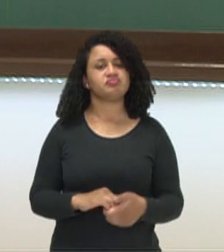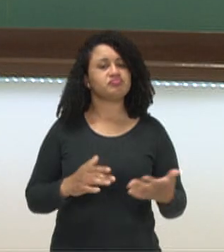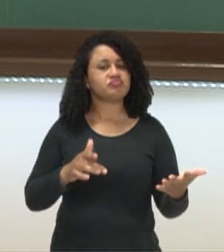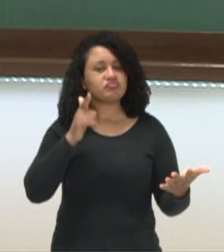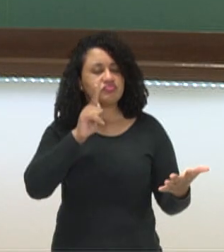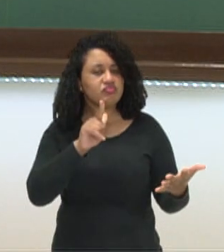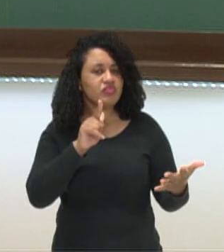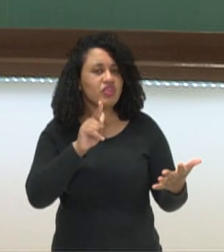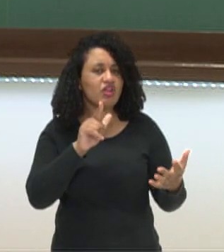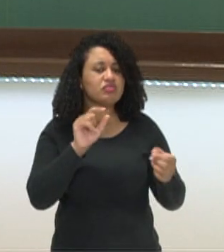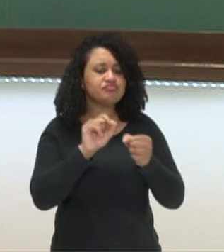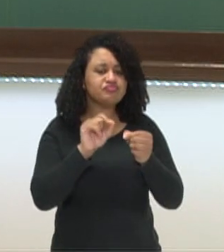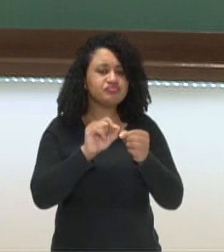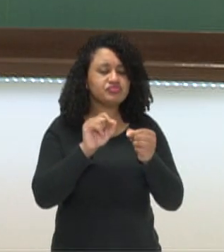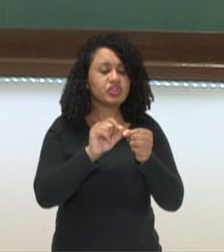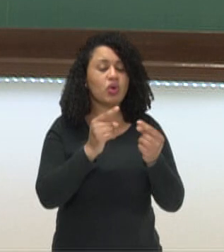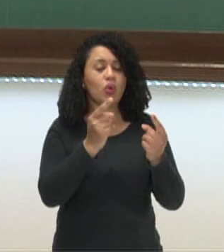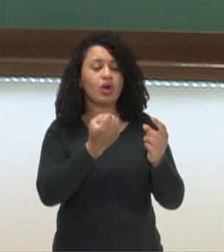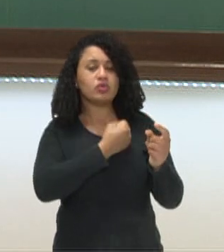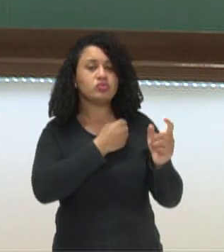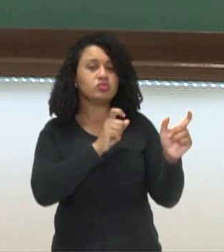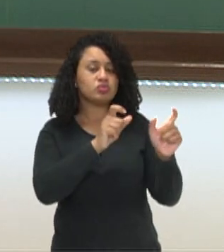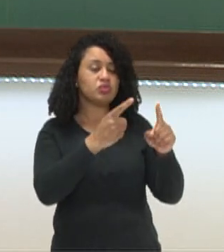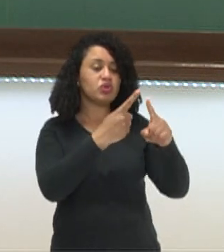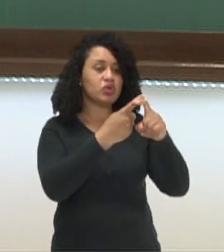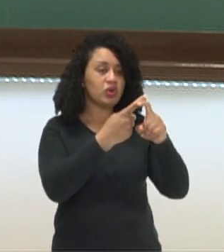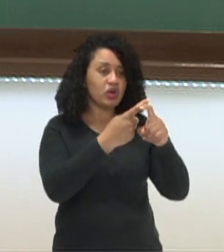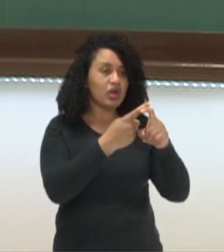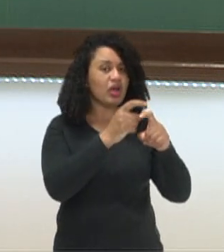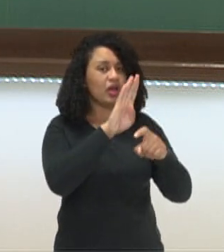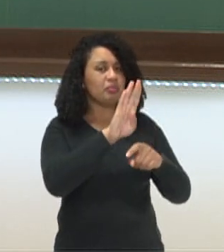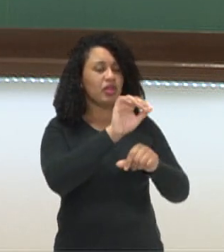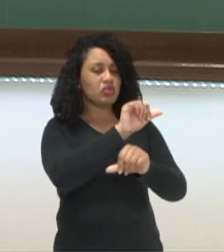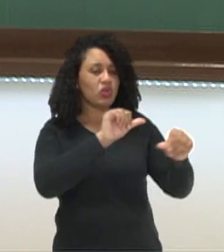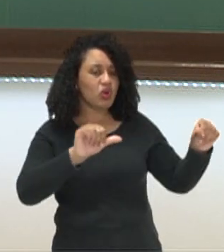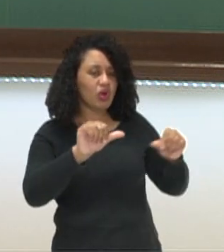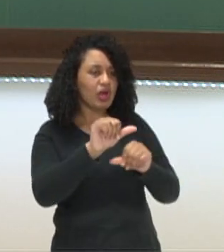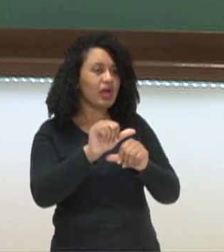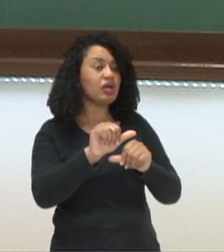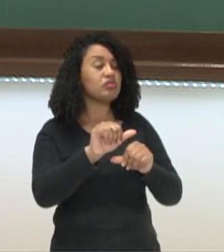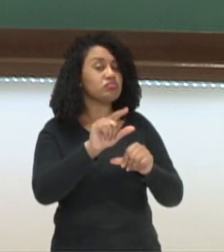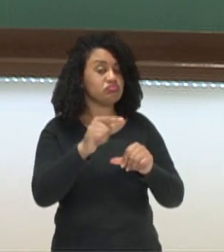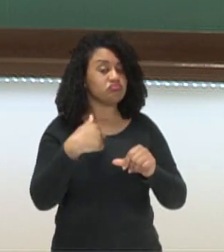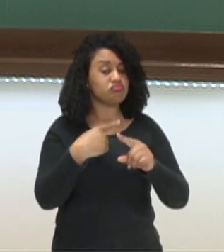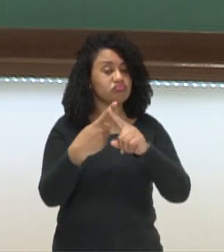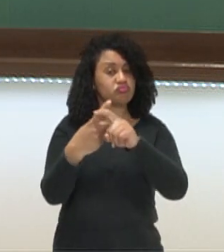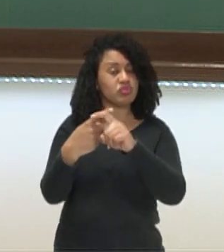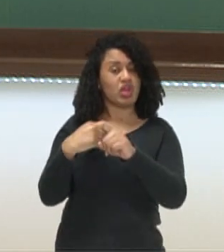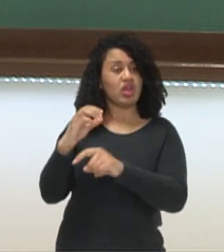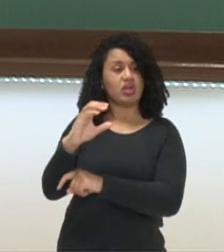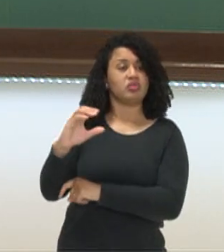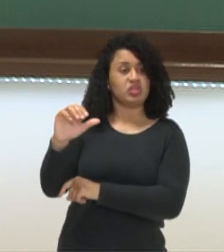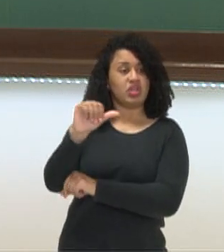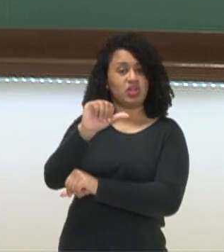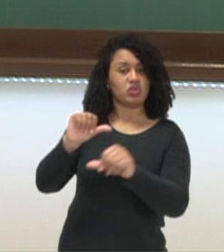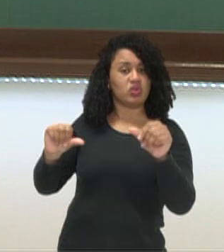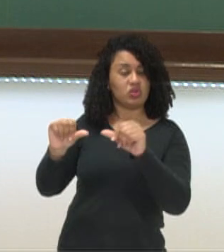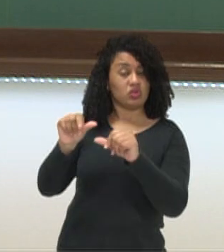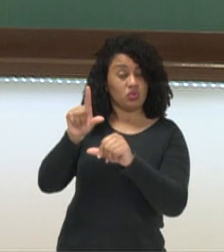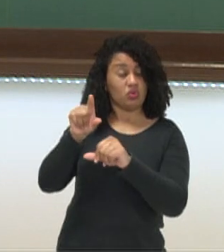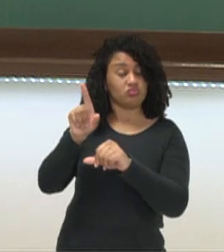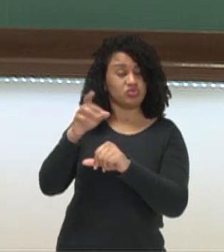Conseguiu descobrir os números que multiplicados dão aquele B com sinal trocado e o produto dá o C com o sinal